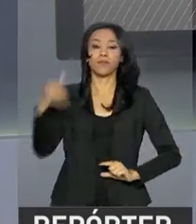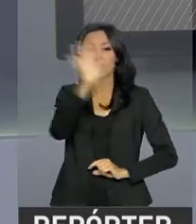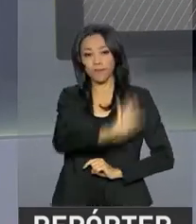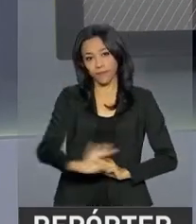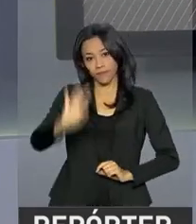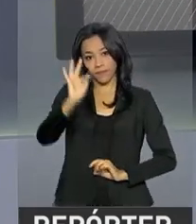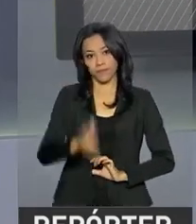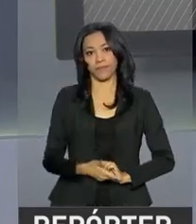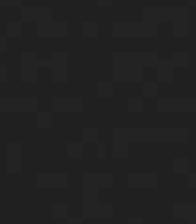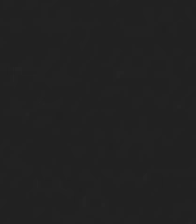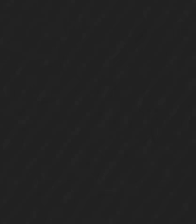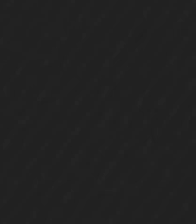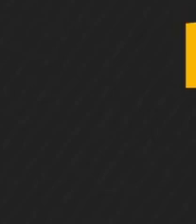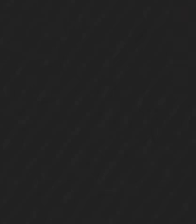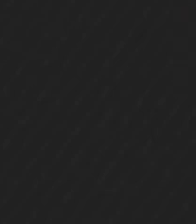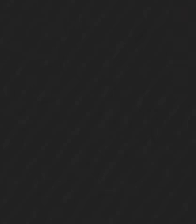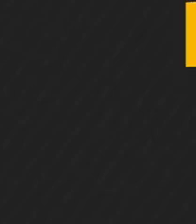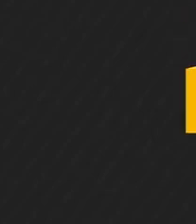federal